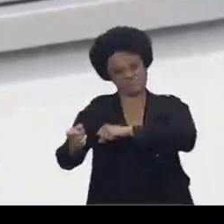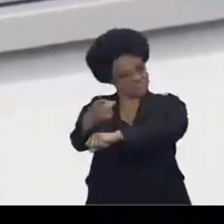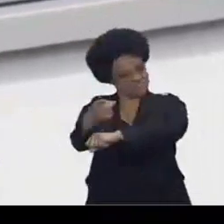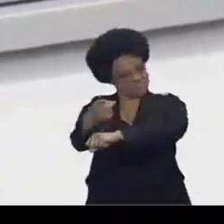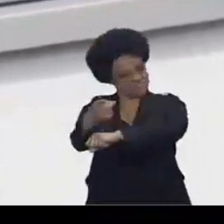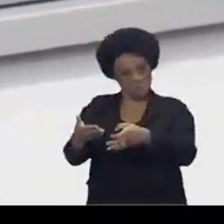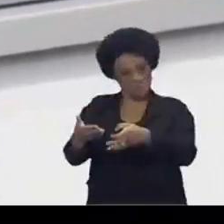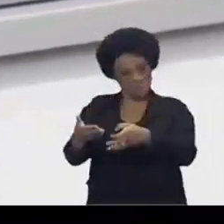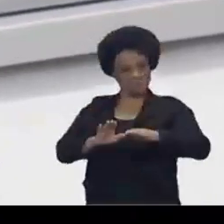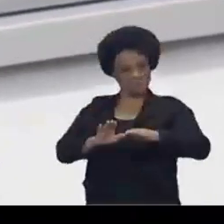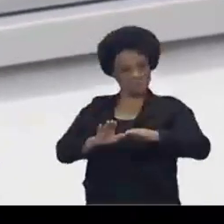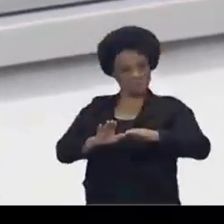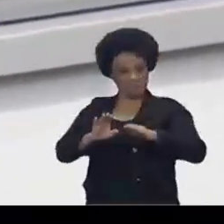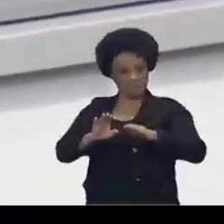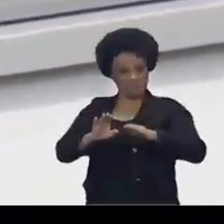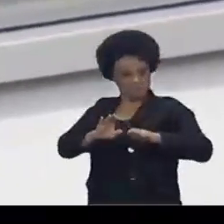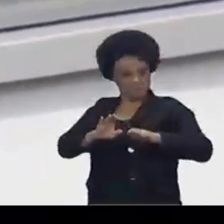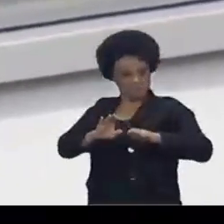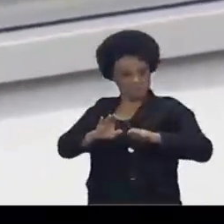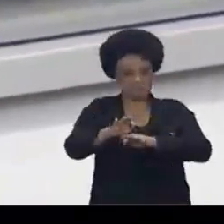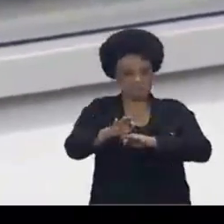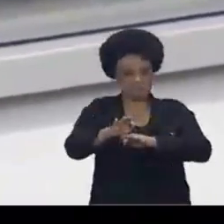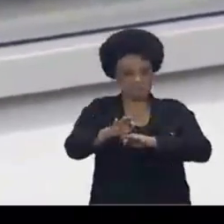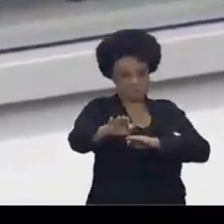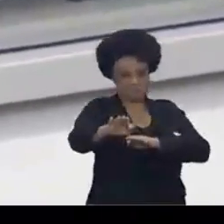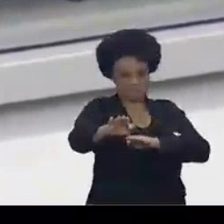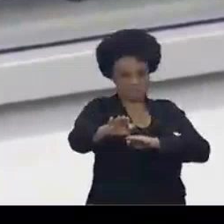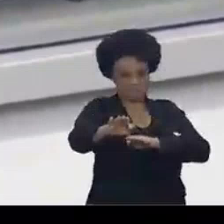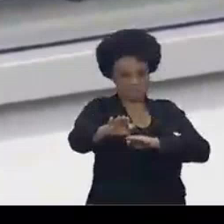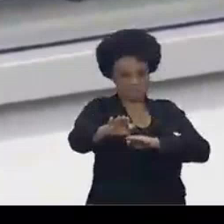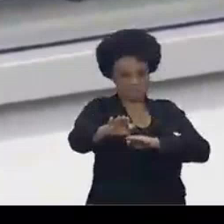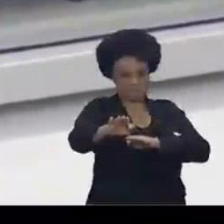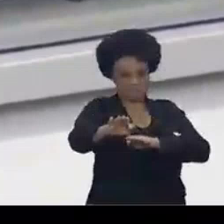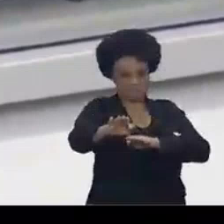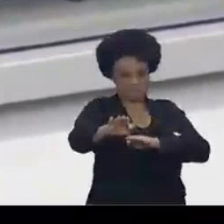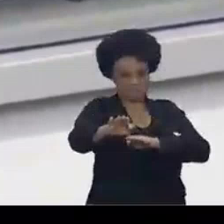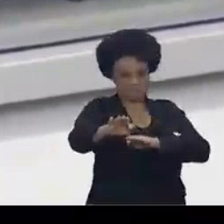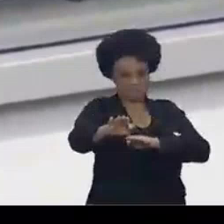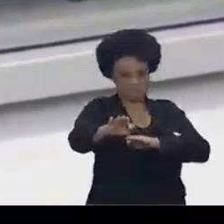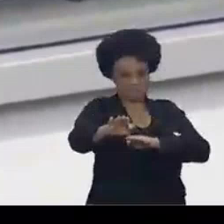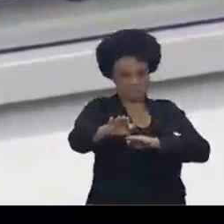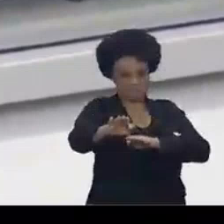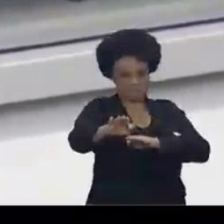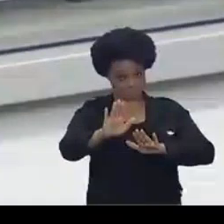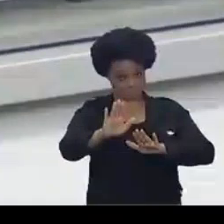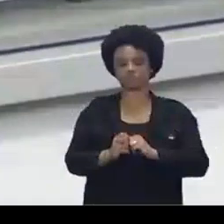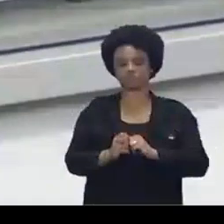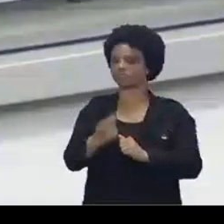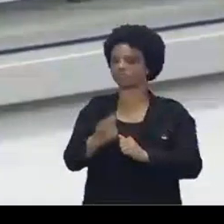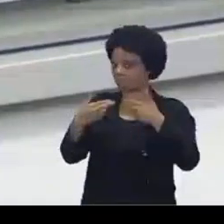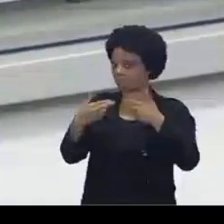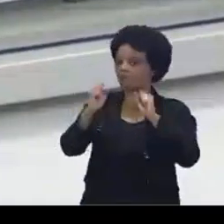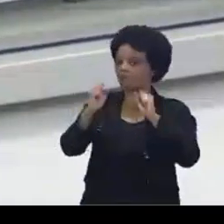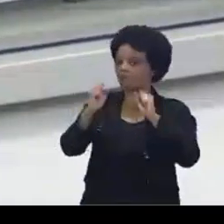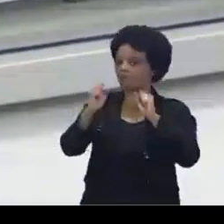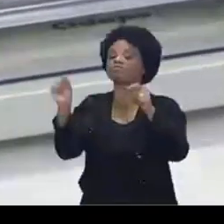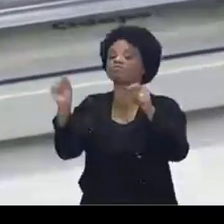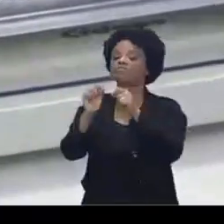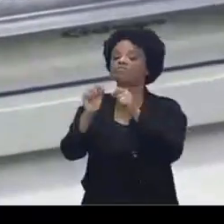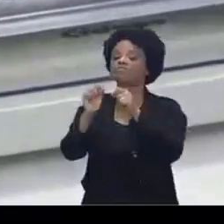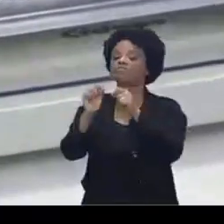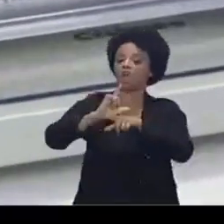aceleração. Uma situação que você pode fazer aí para tentar minimizar esse erro que ocorre é mudar a